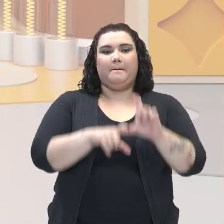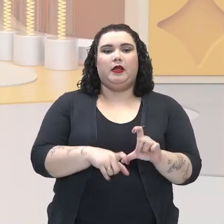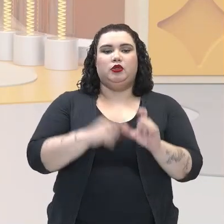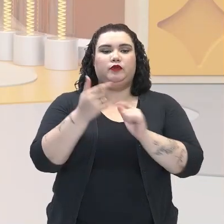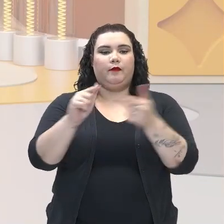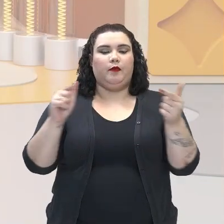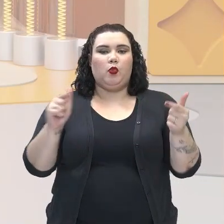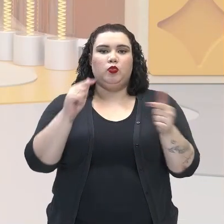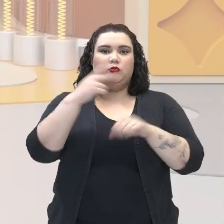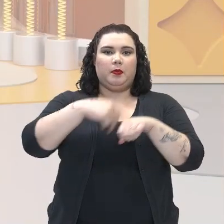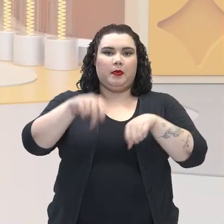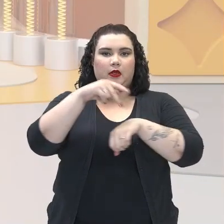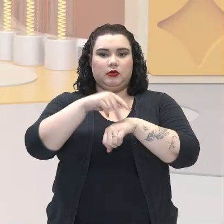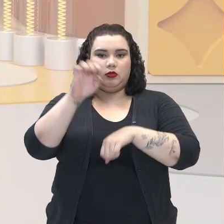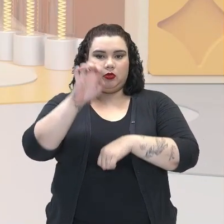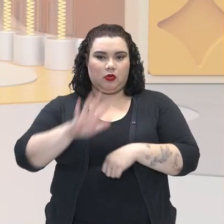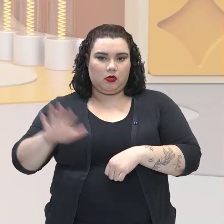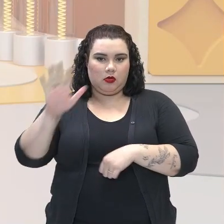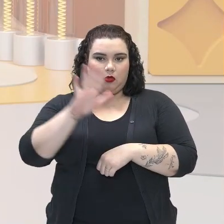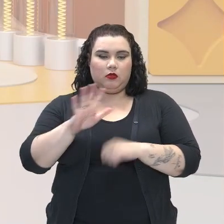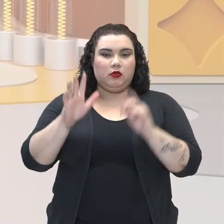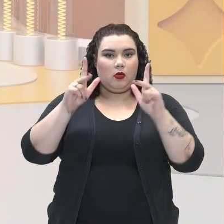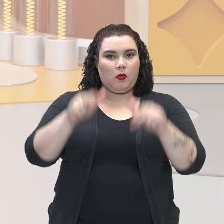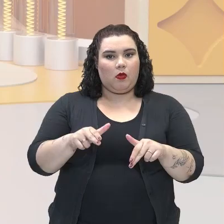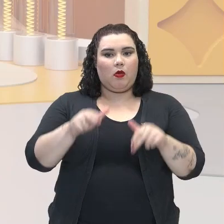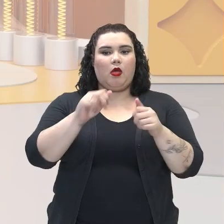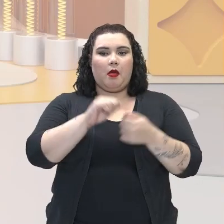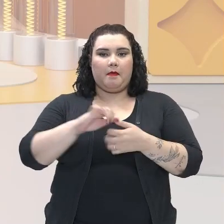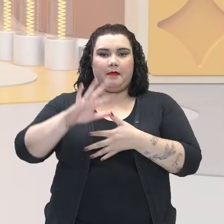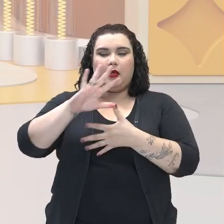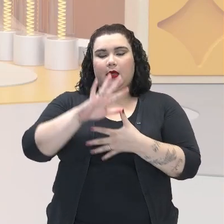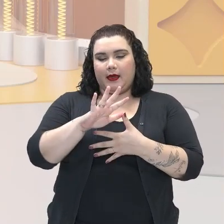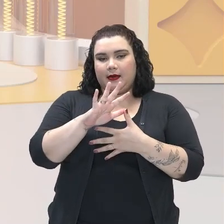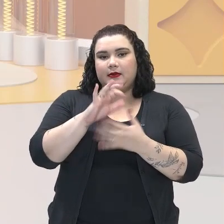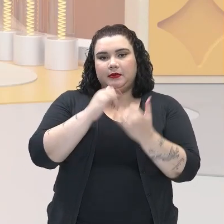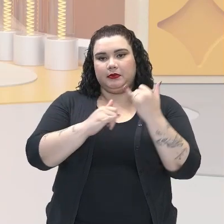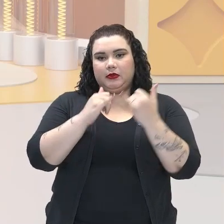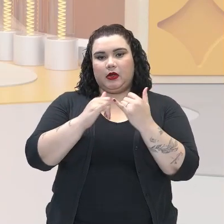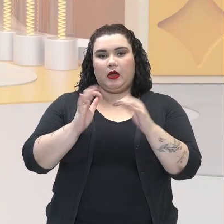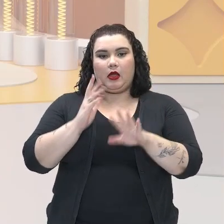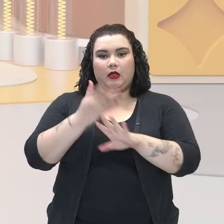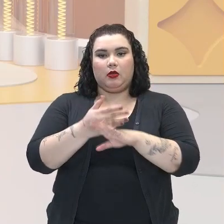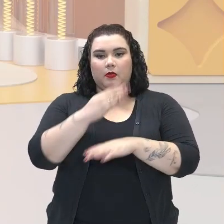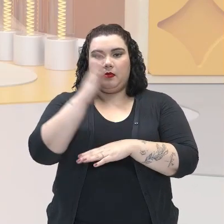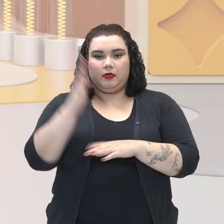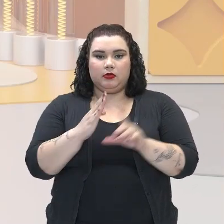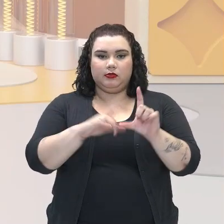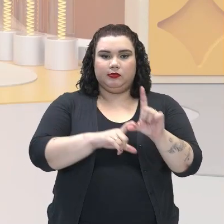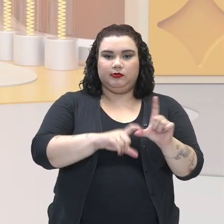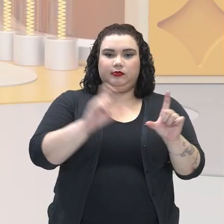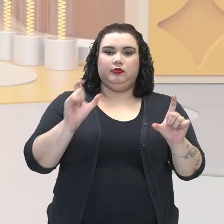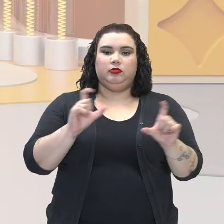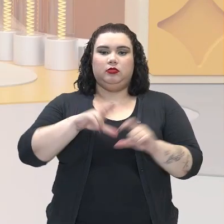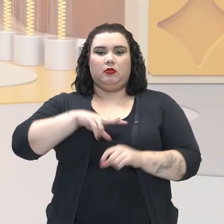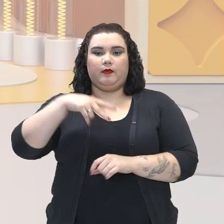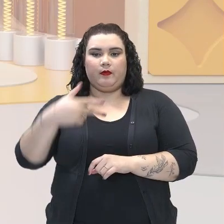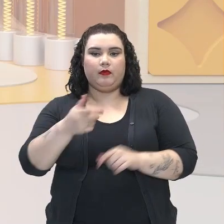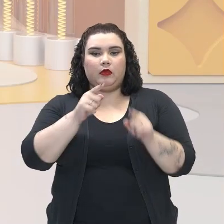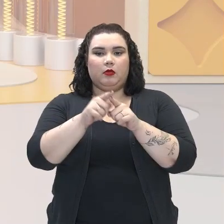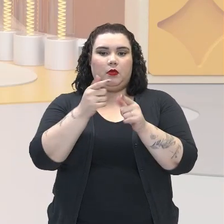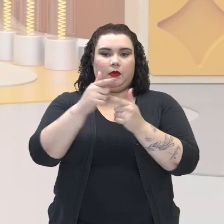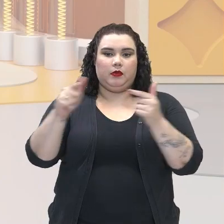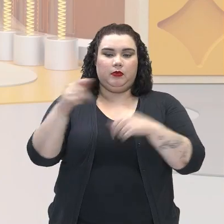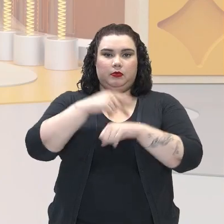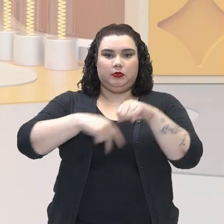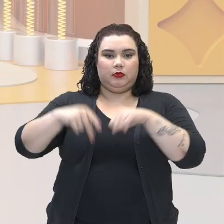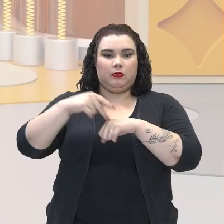países europeus, né? Assim como foi a América durante um bom tempo, né? Até o Brasil se tornar independente de Portugal, os outros países também se